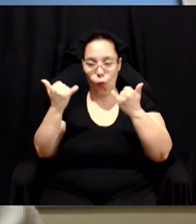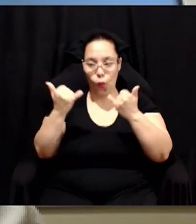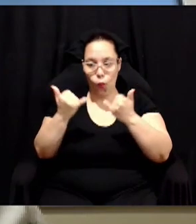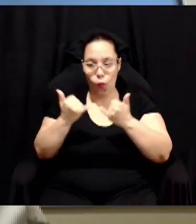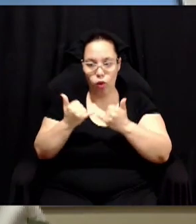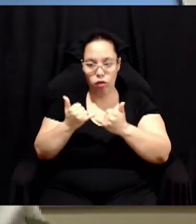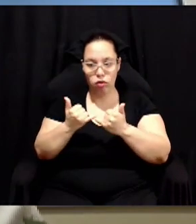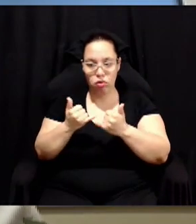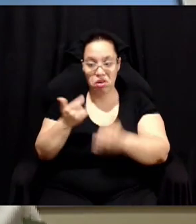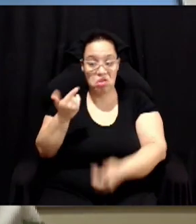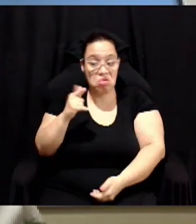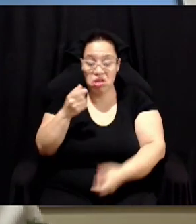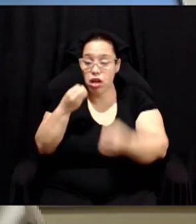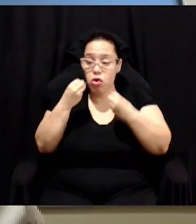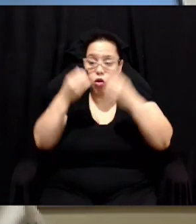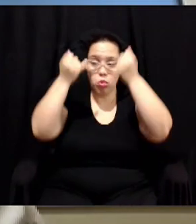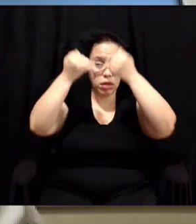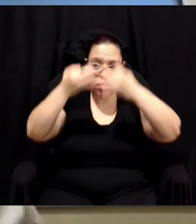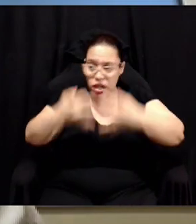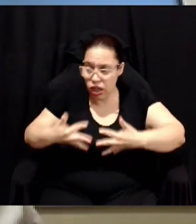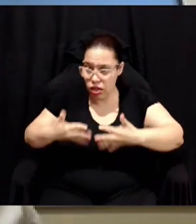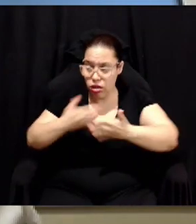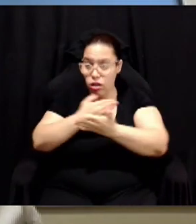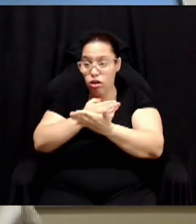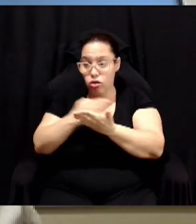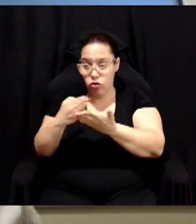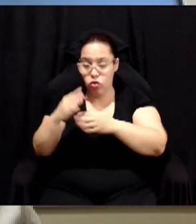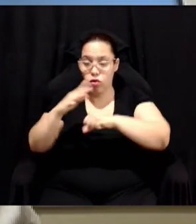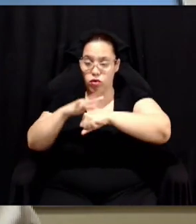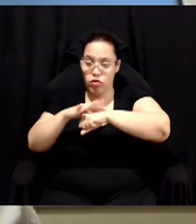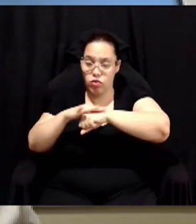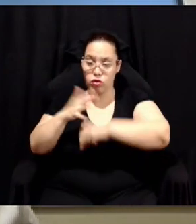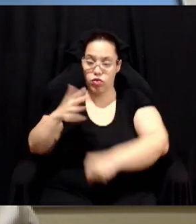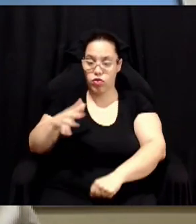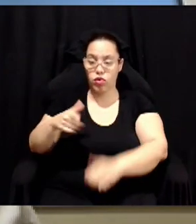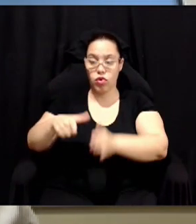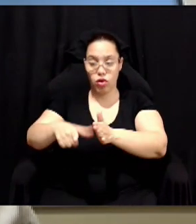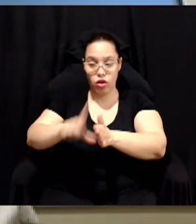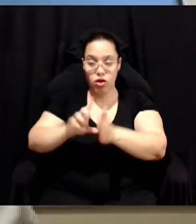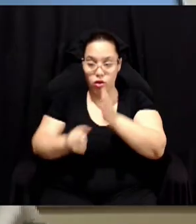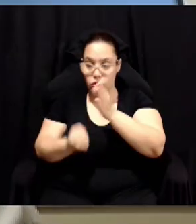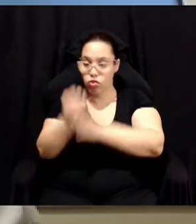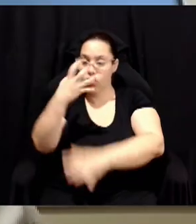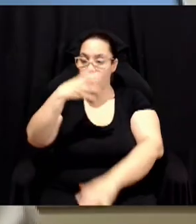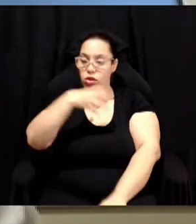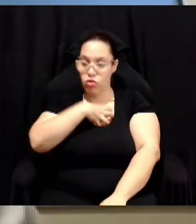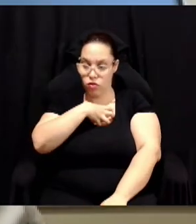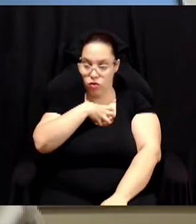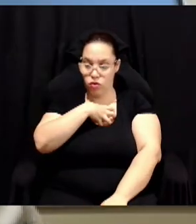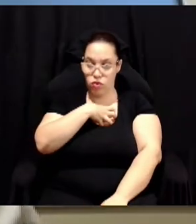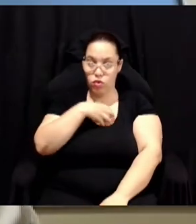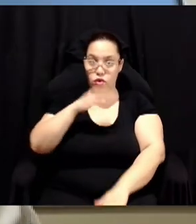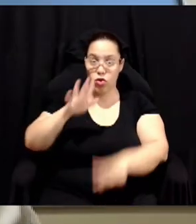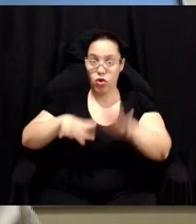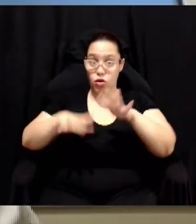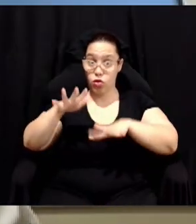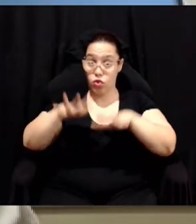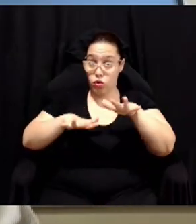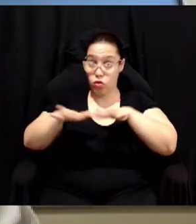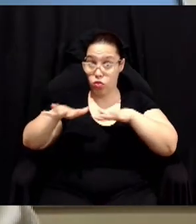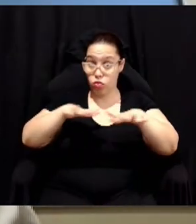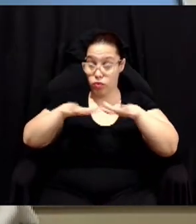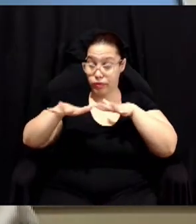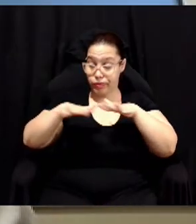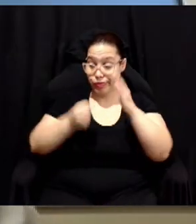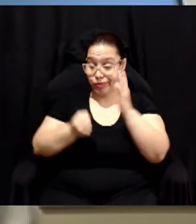inexplicável no começo da doença de Parkinson, antes de surgirem os sintomas motores, né? Antes de